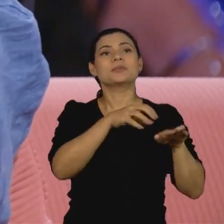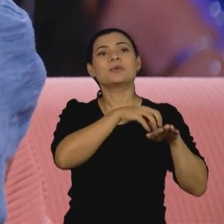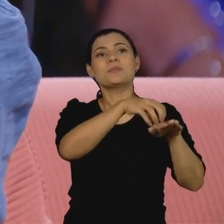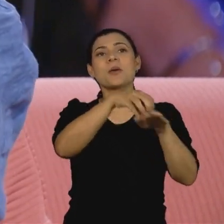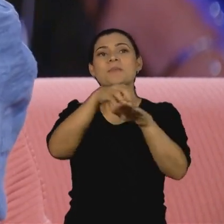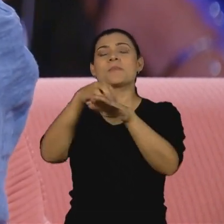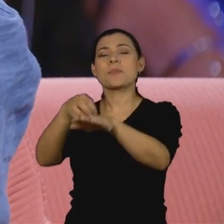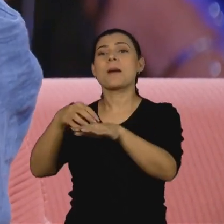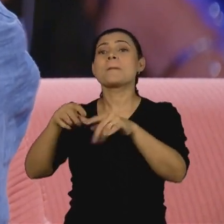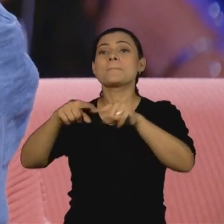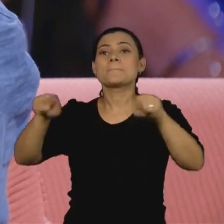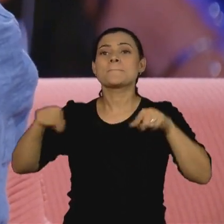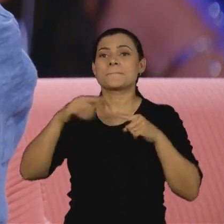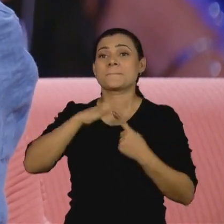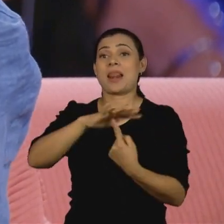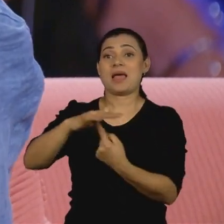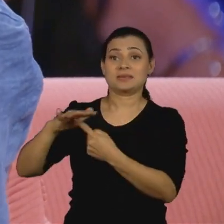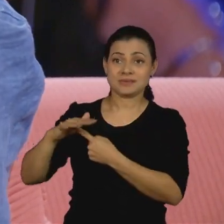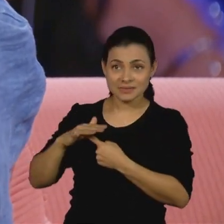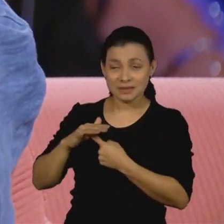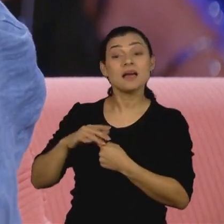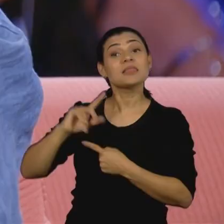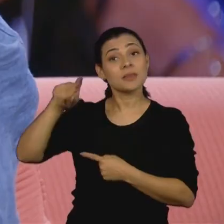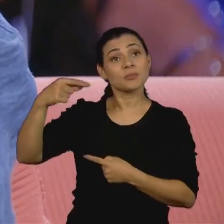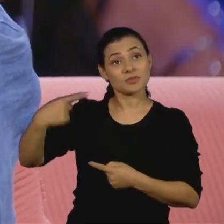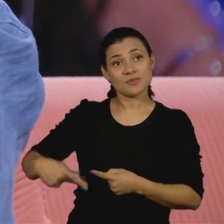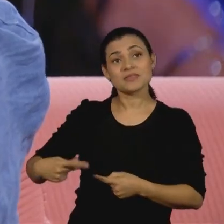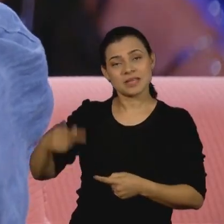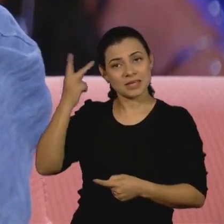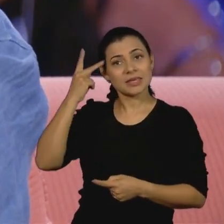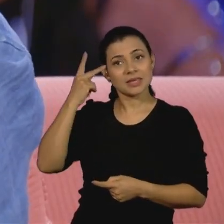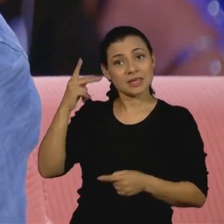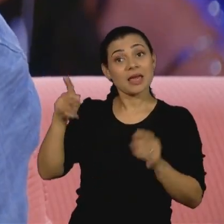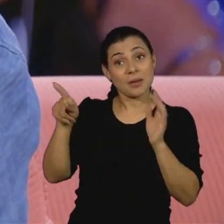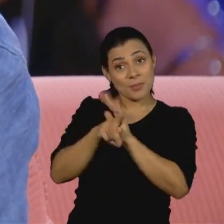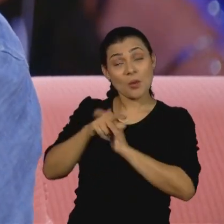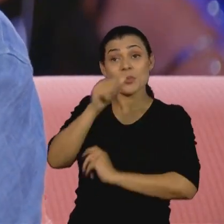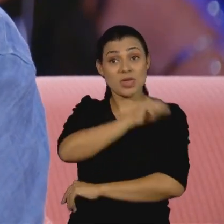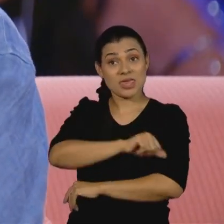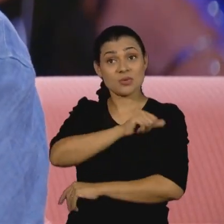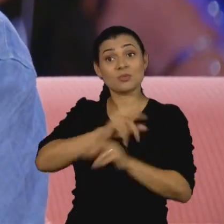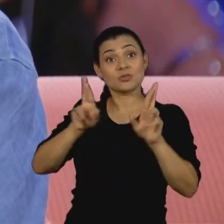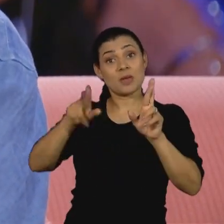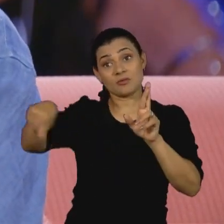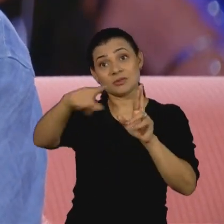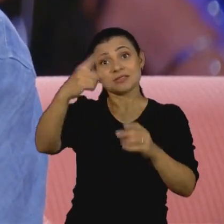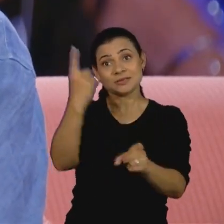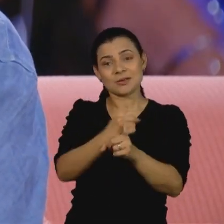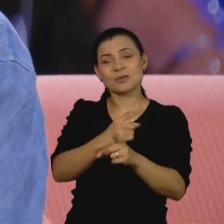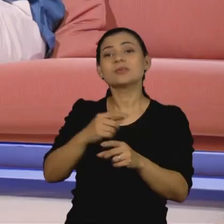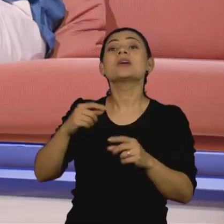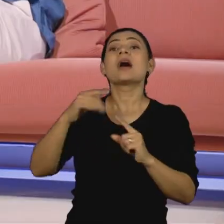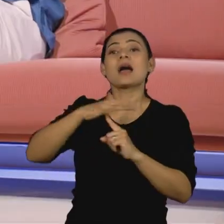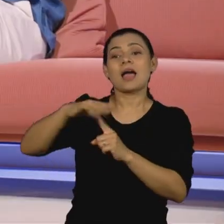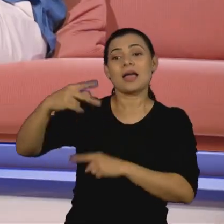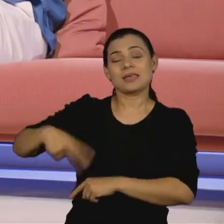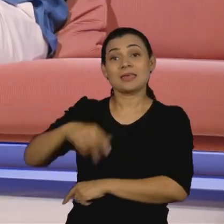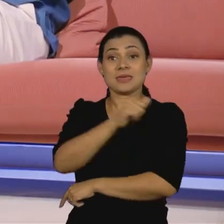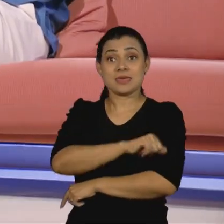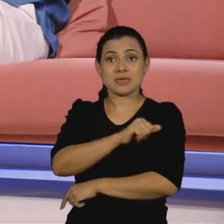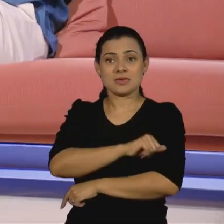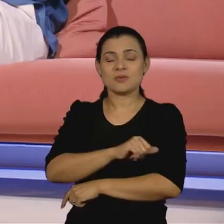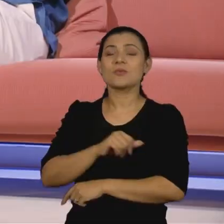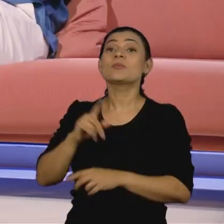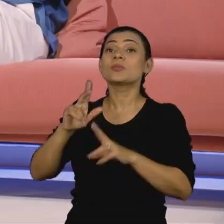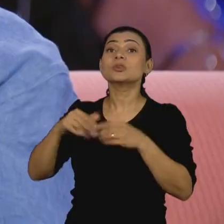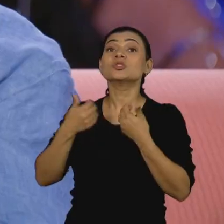praças públicas. Inclusive, qualquer hora vamos fazer aqui no Rio, espero que vocês apareçam. Chama-se Os Mambembes. Só que a gente